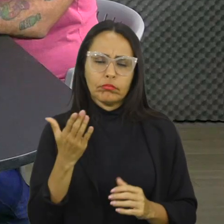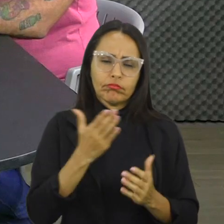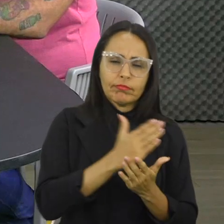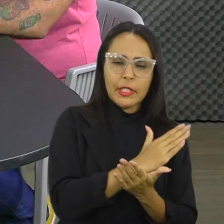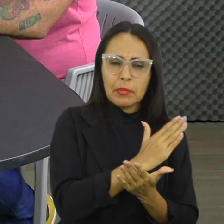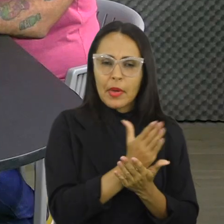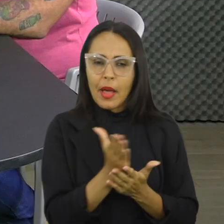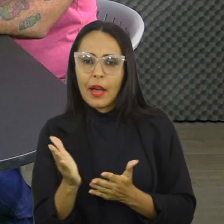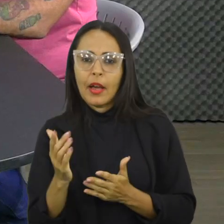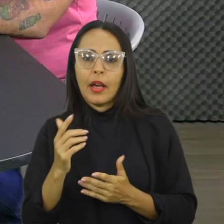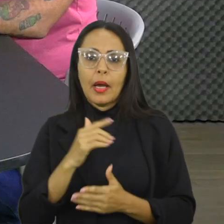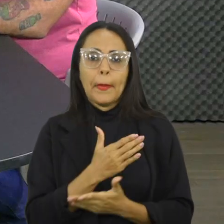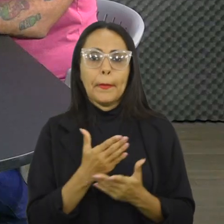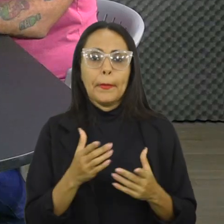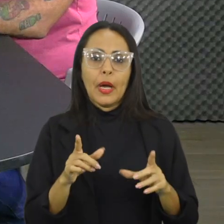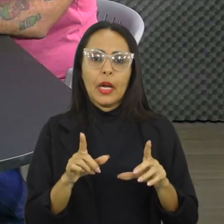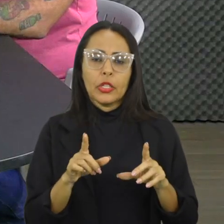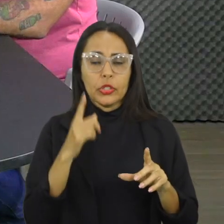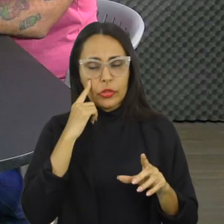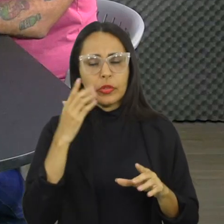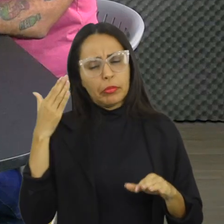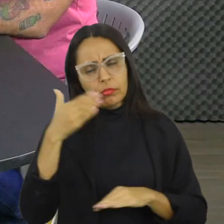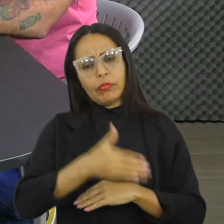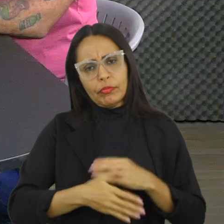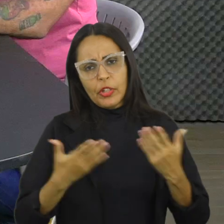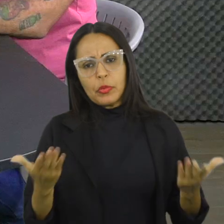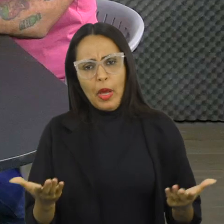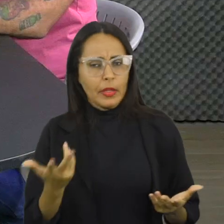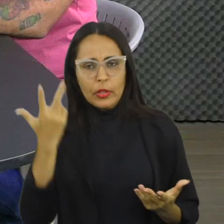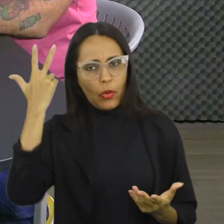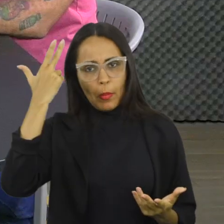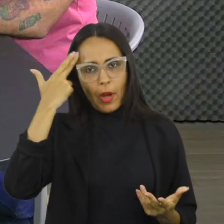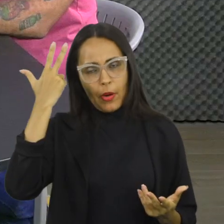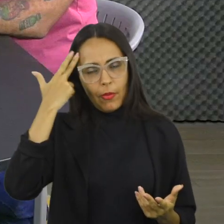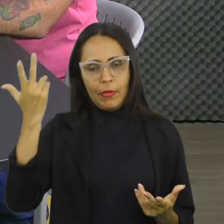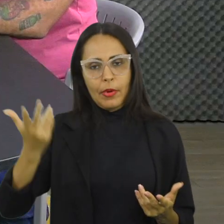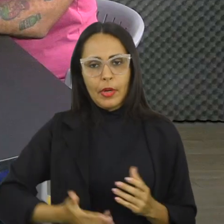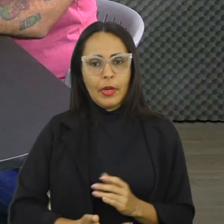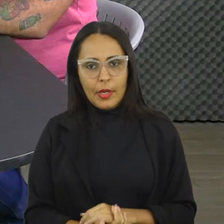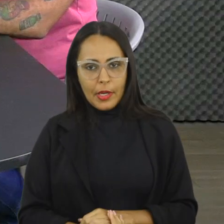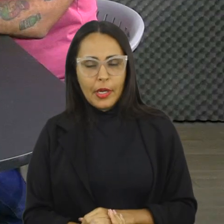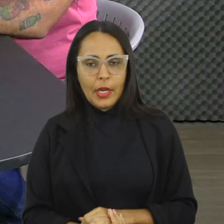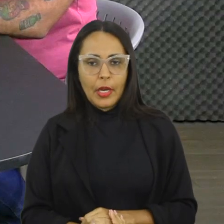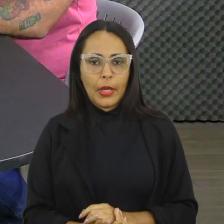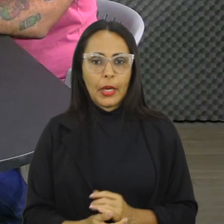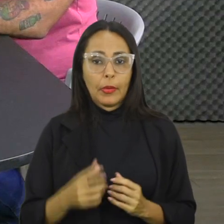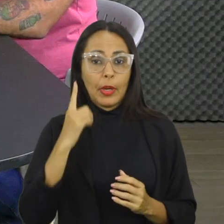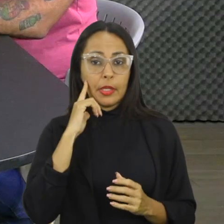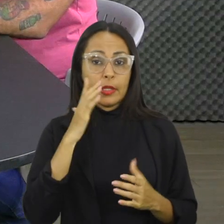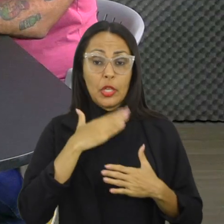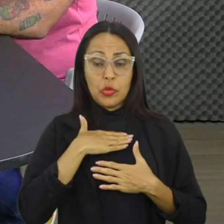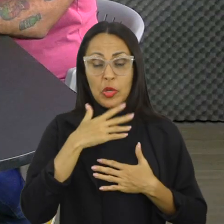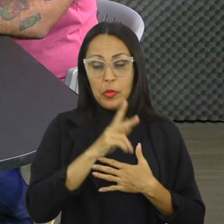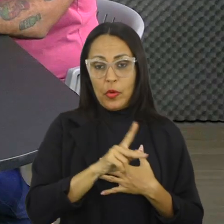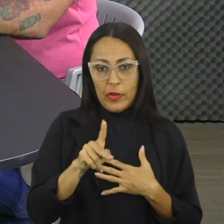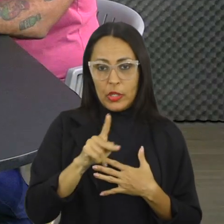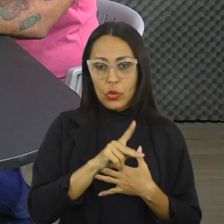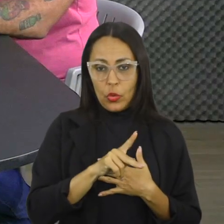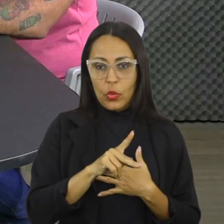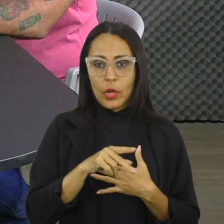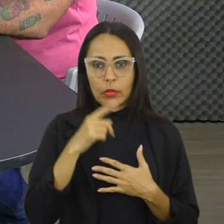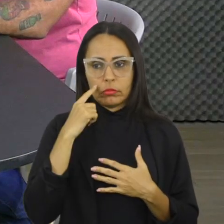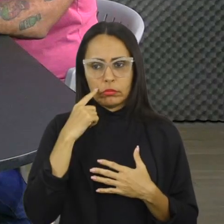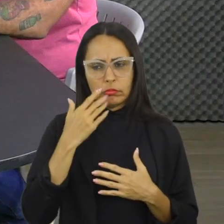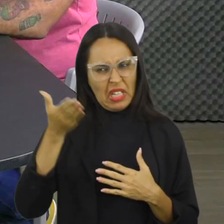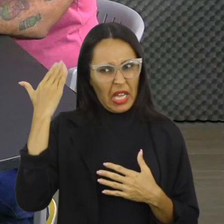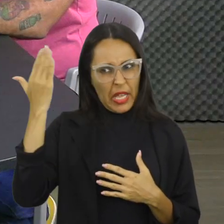tudo. Mas faz parte, né? Sim. Inclusive, uma das minhas professoras